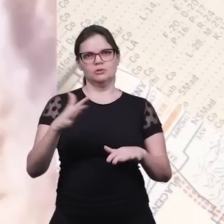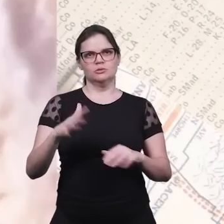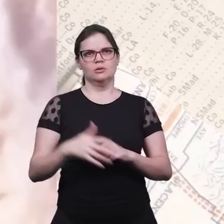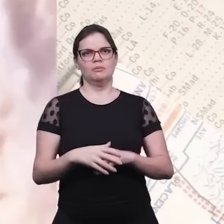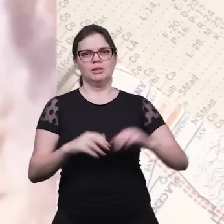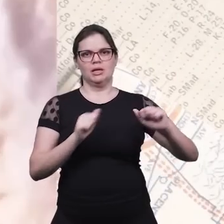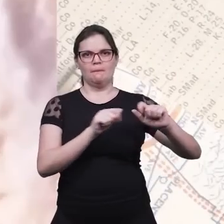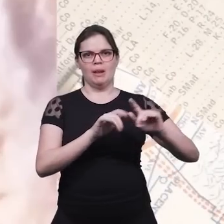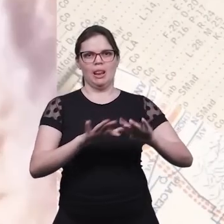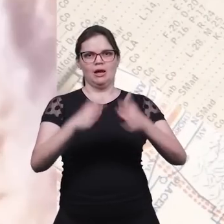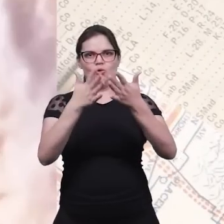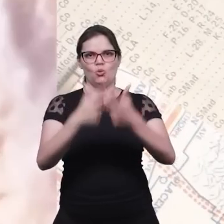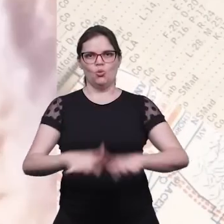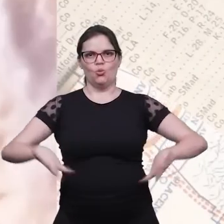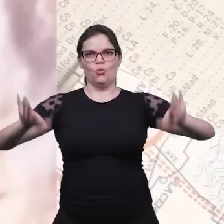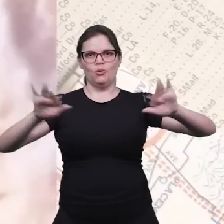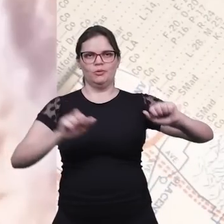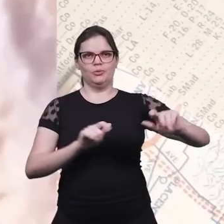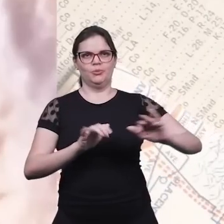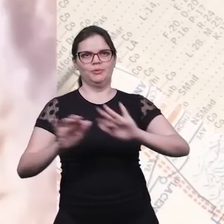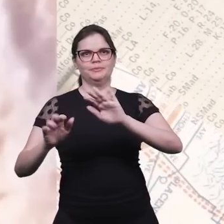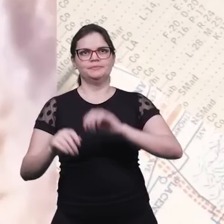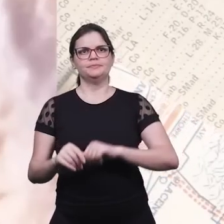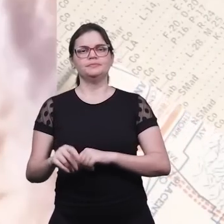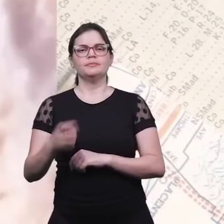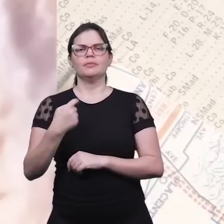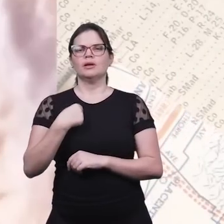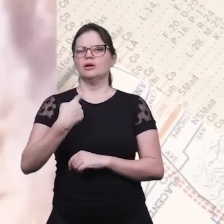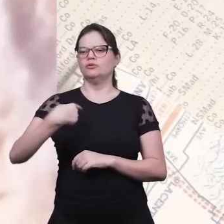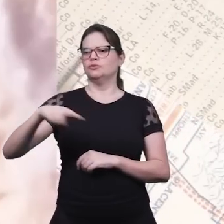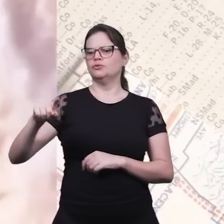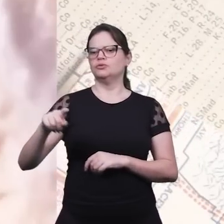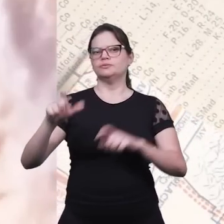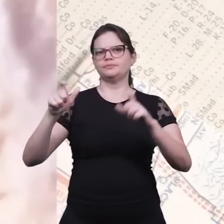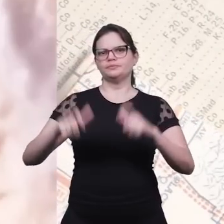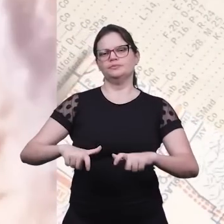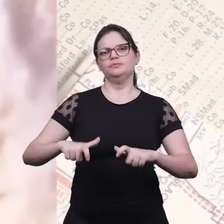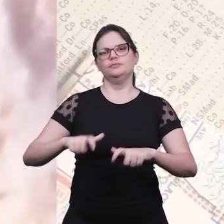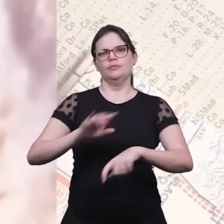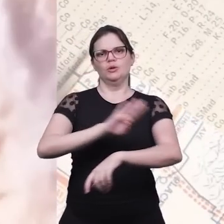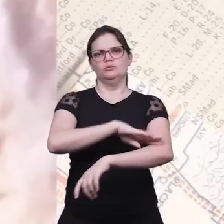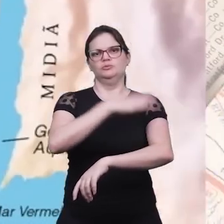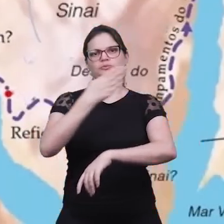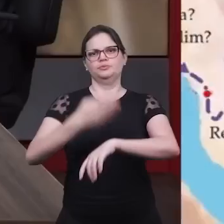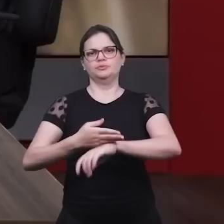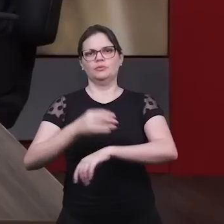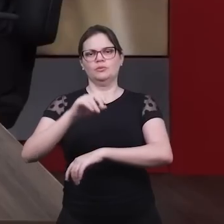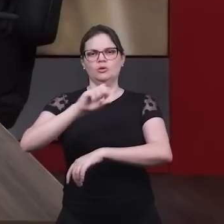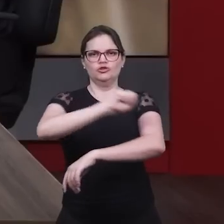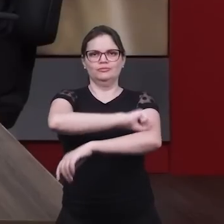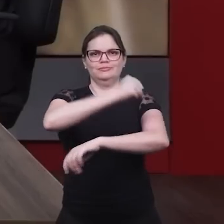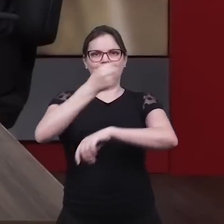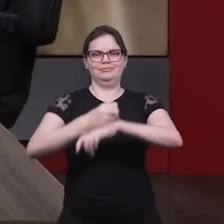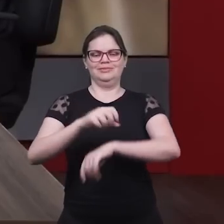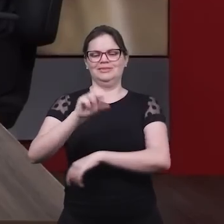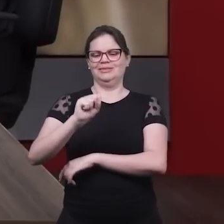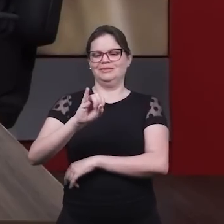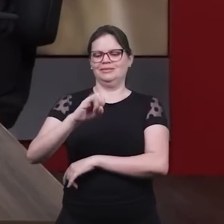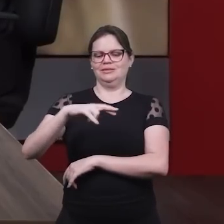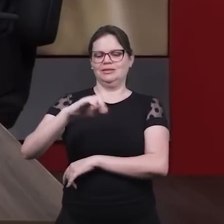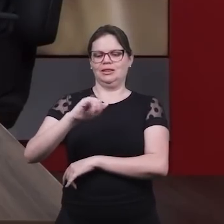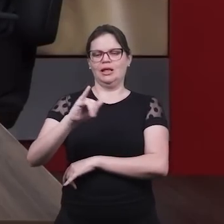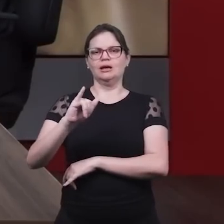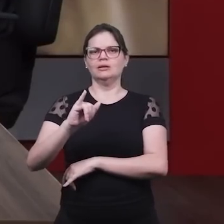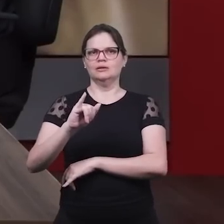Lá na parte de baixo. Estive na península do Sinai, né? Certo. Então, ali para cima